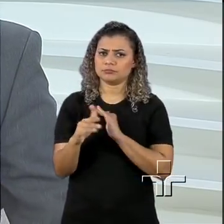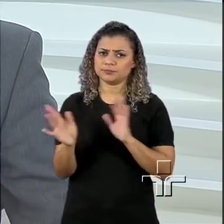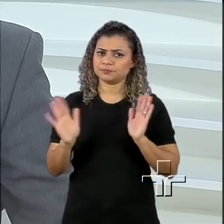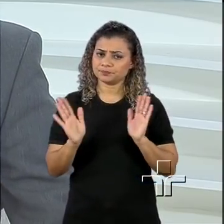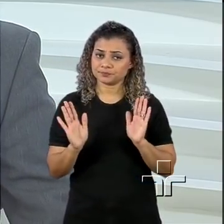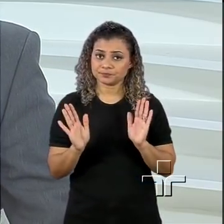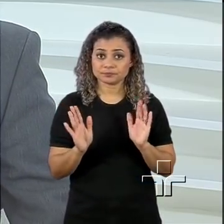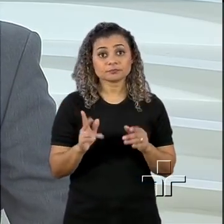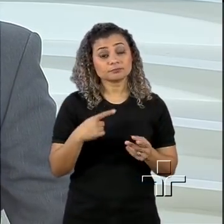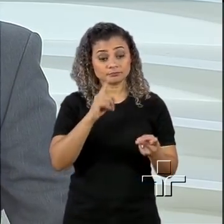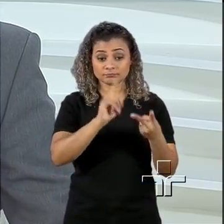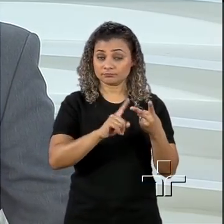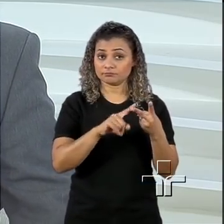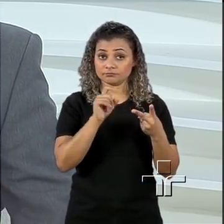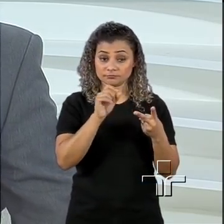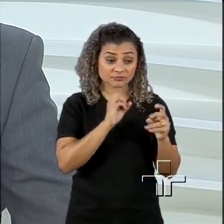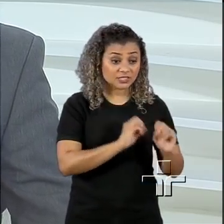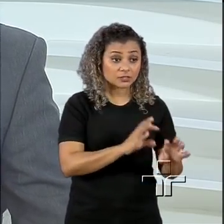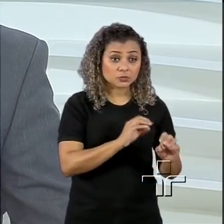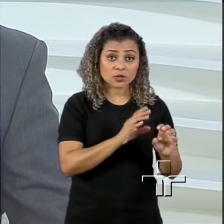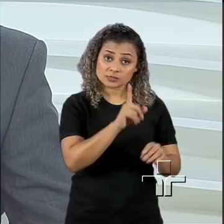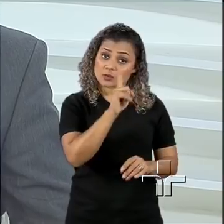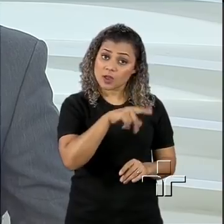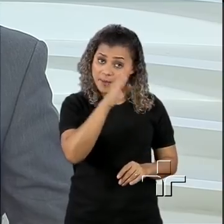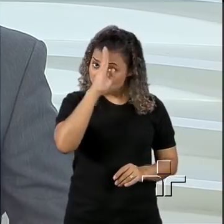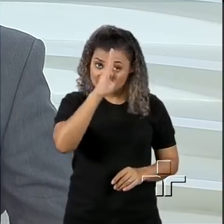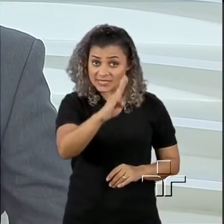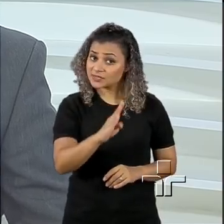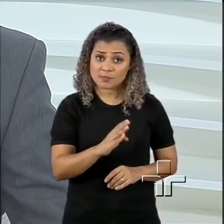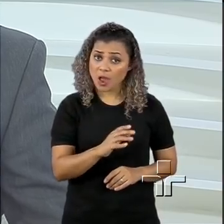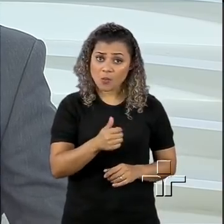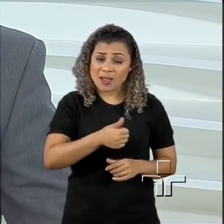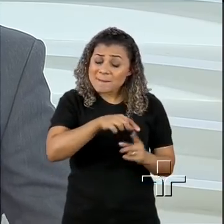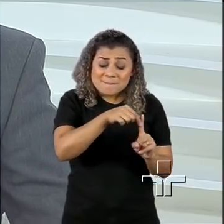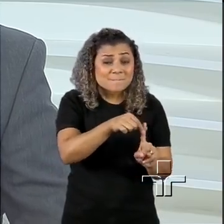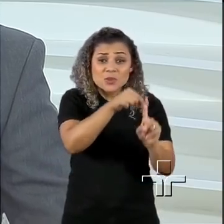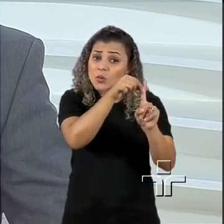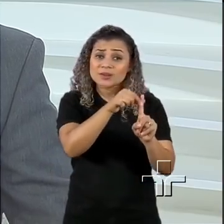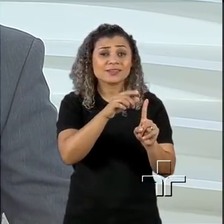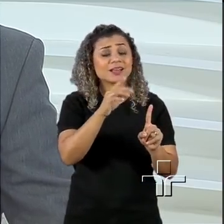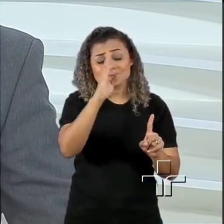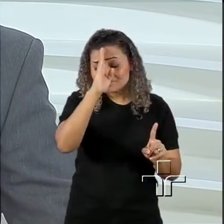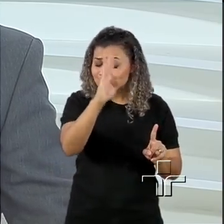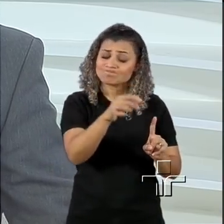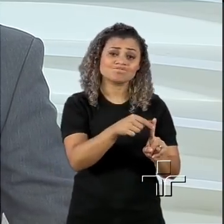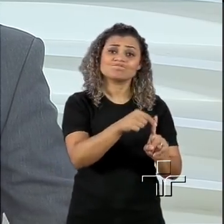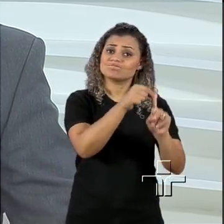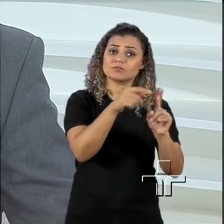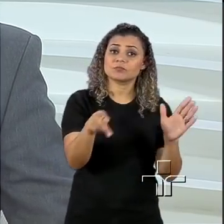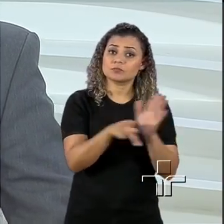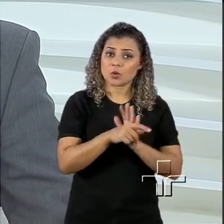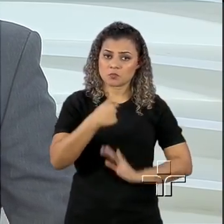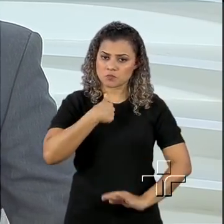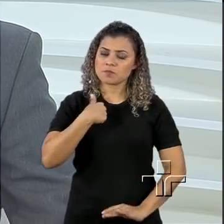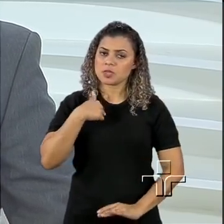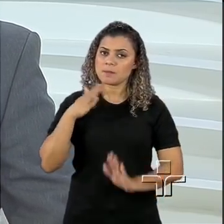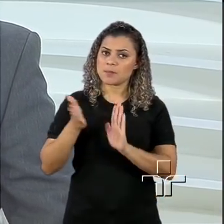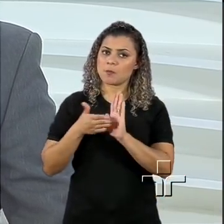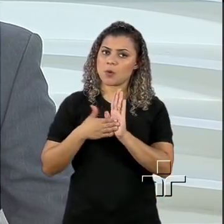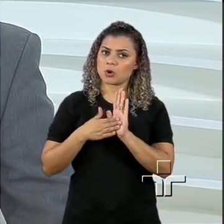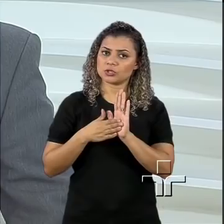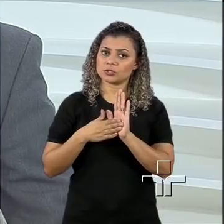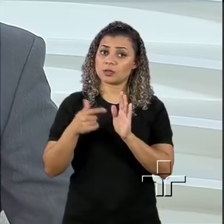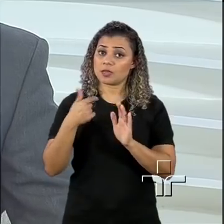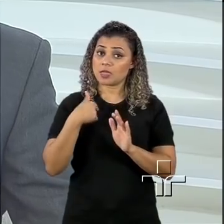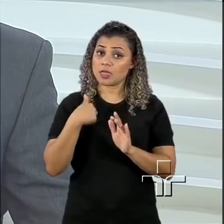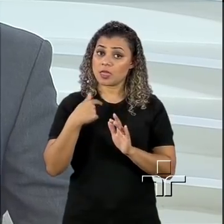Segundo, que educação é a principal prioridade, será a principal prioridade do governo do Luiz Marinho, casado